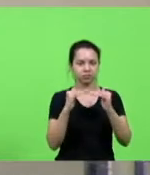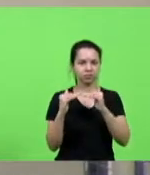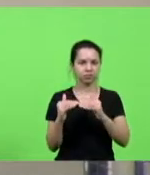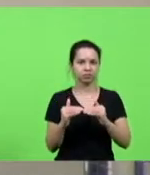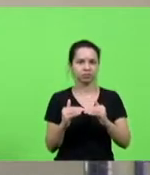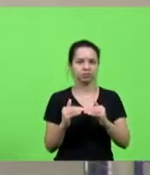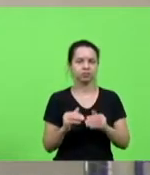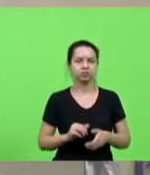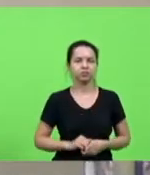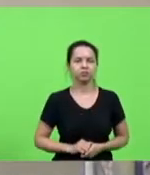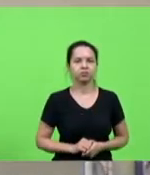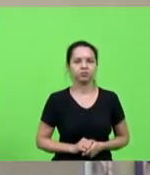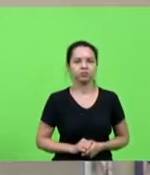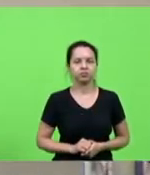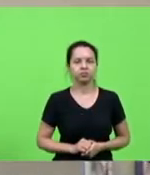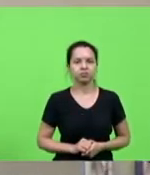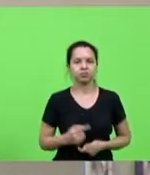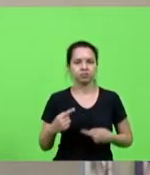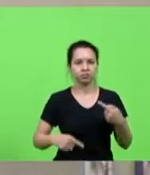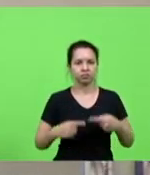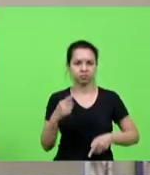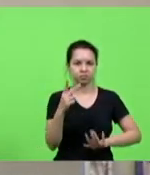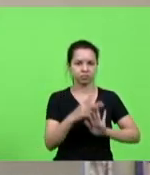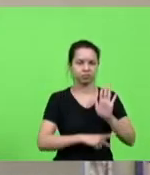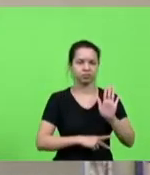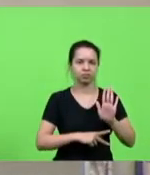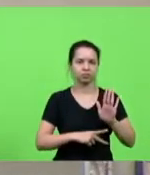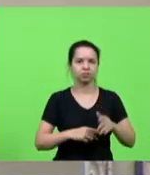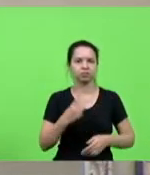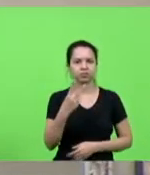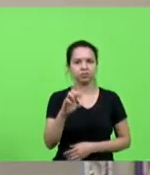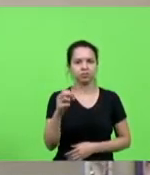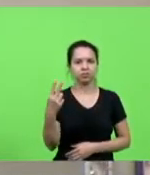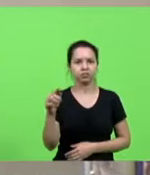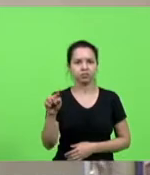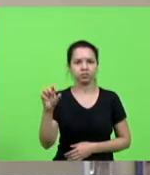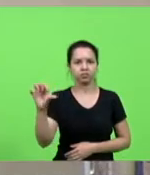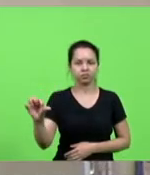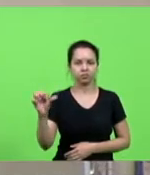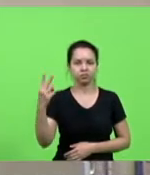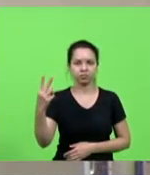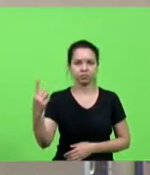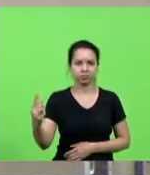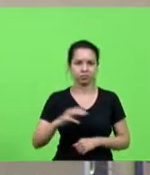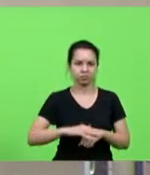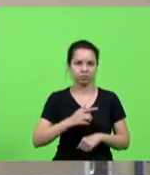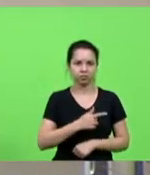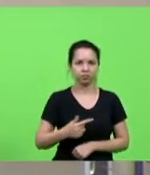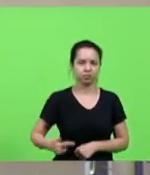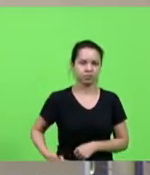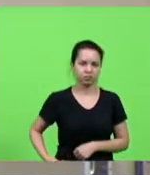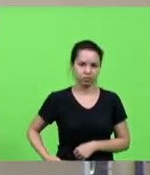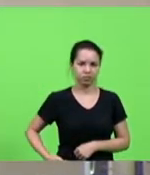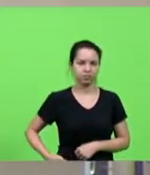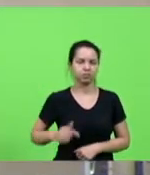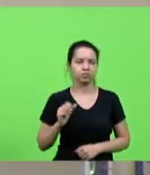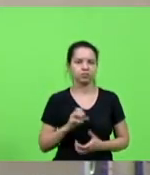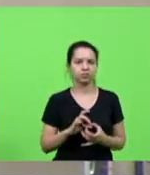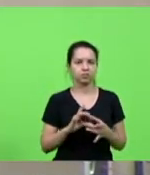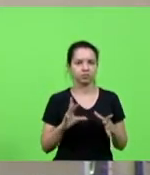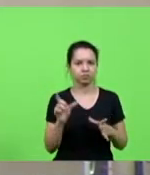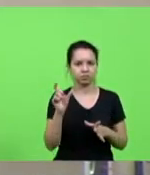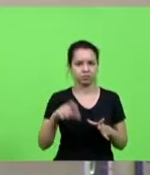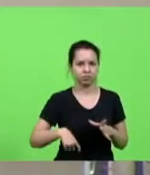unanimidade. Discussão e votação do projeto de lei 202.9/2021. Autor, Governo do Estado, autoriza a abertura de decreto especial em